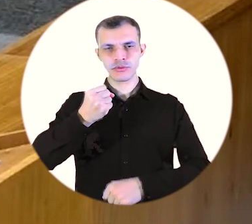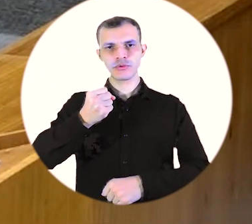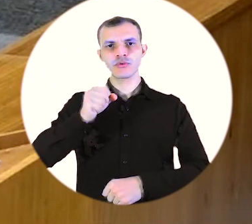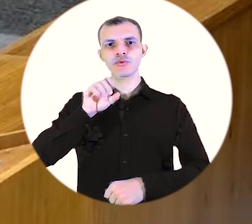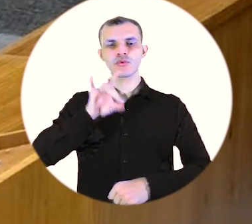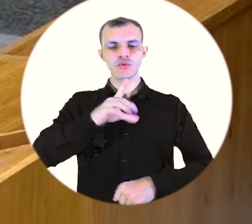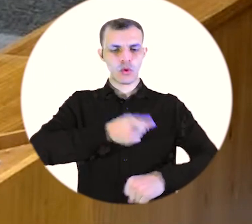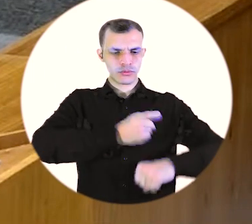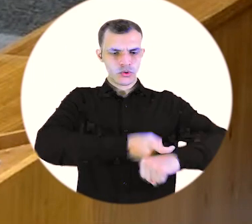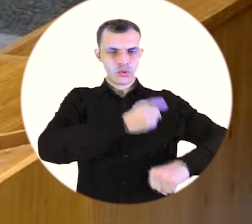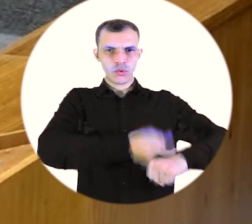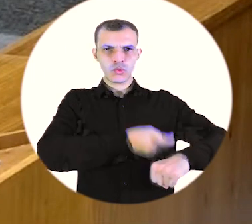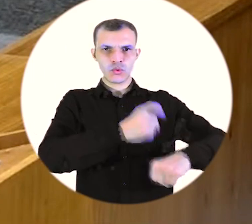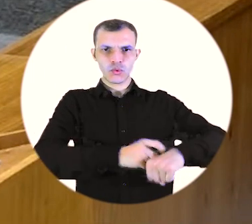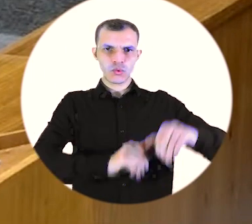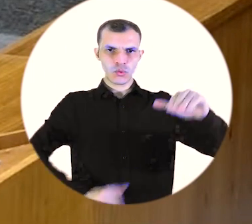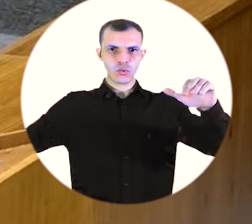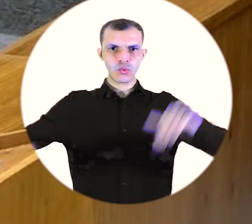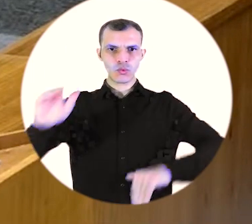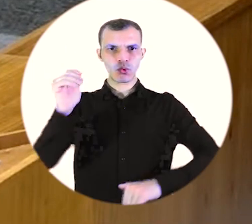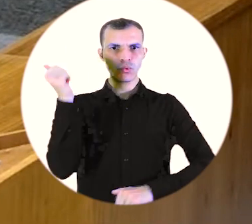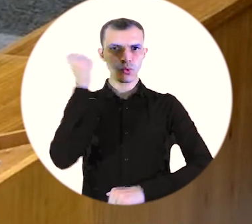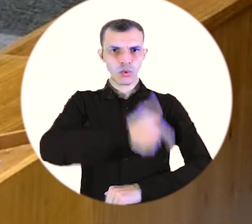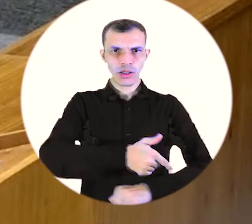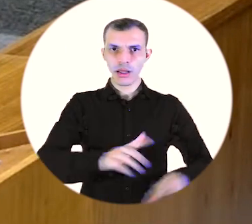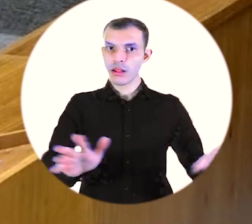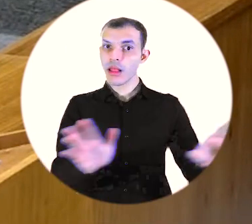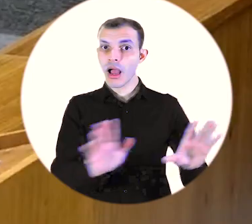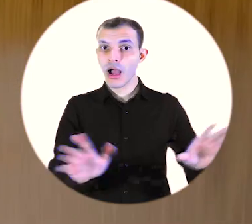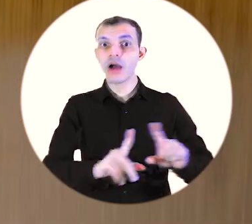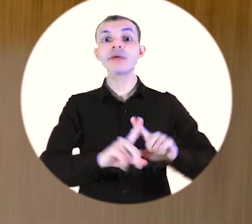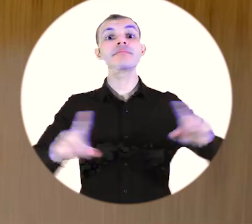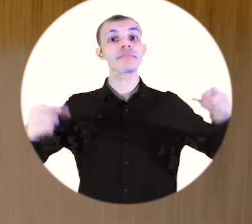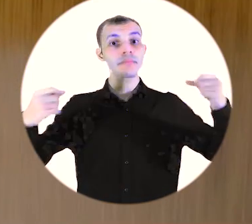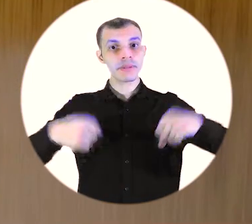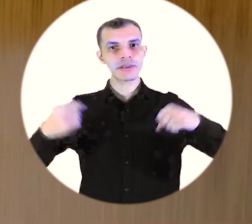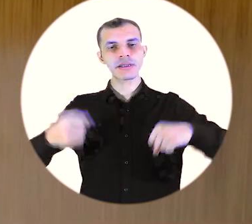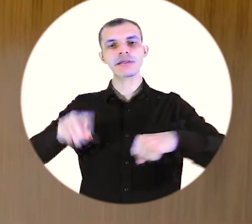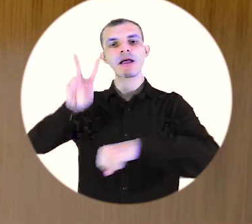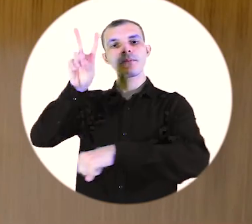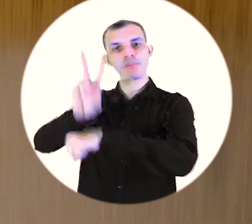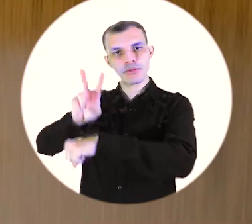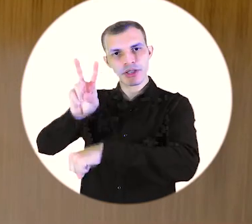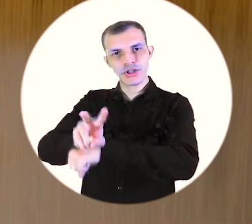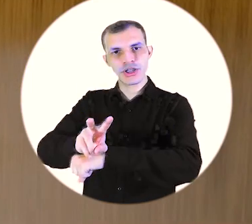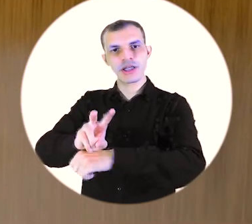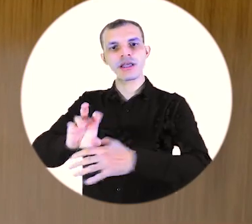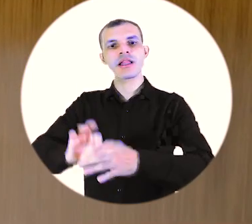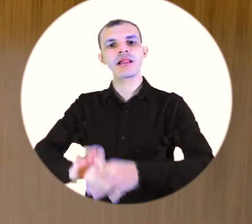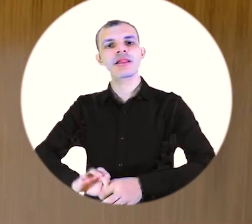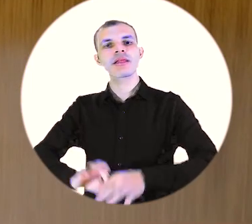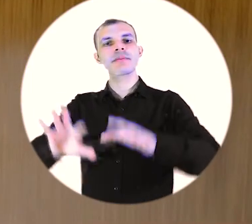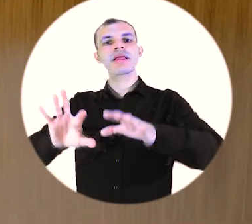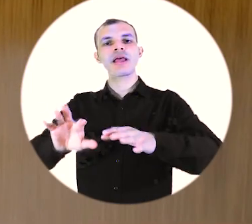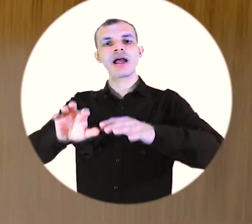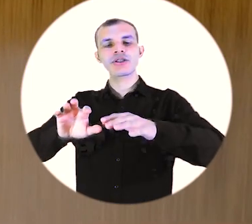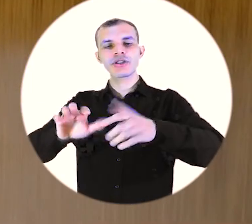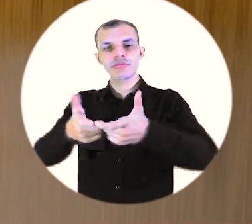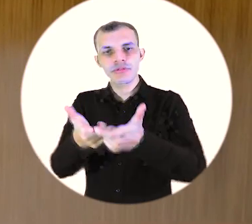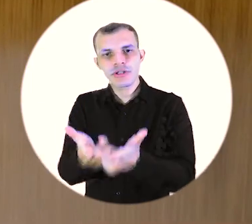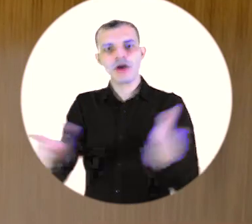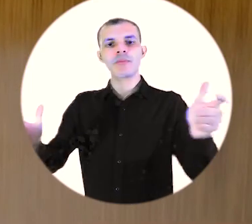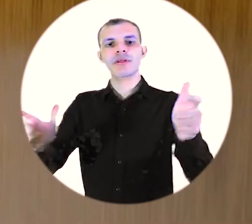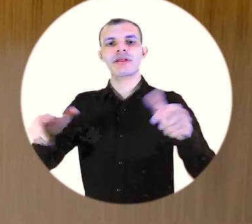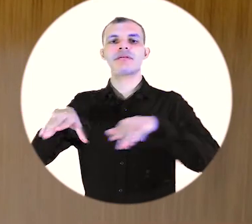não deve apenas superar a brutalidade da força, mas também deve proteger e expandir a liberdade e